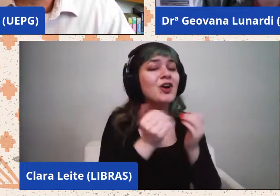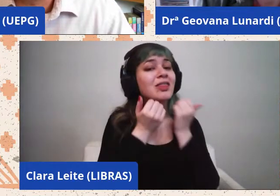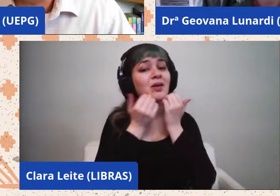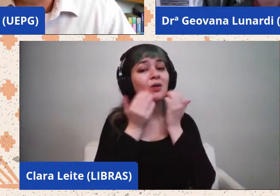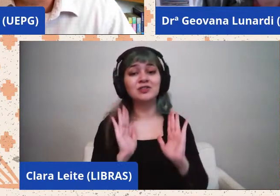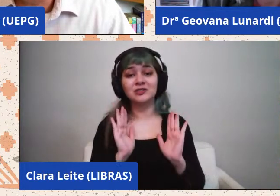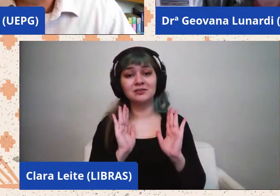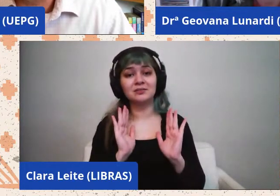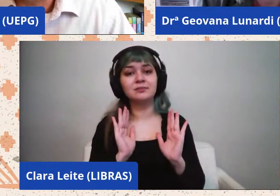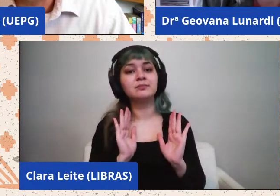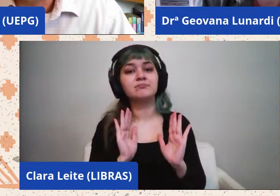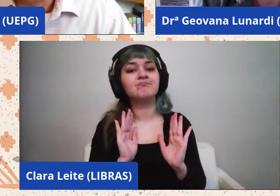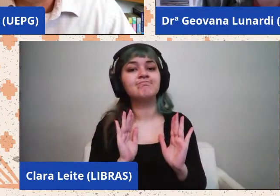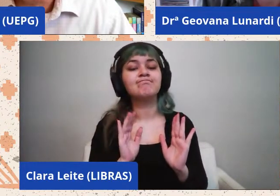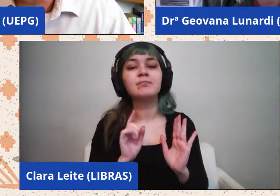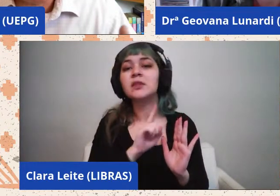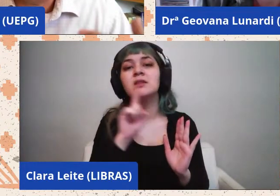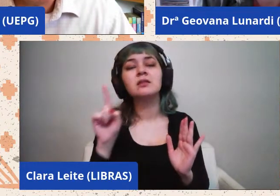aquilo que nós